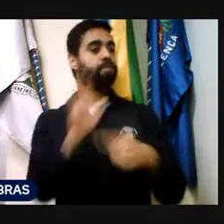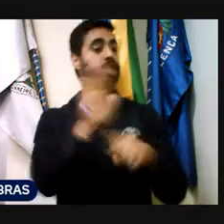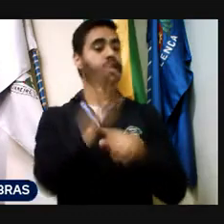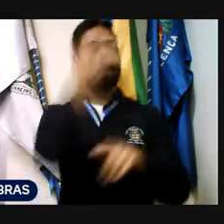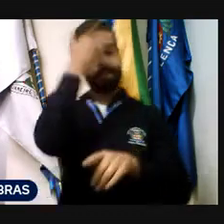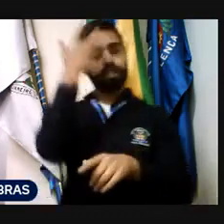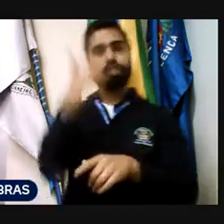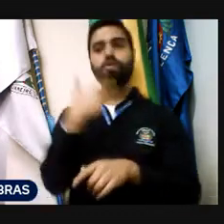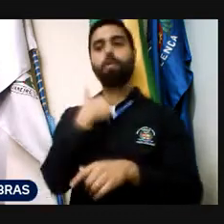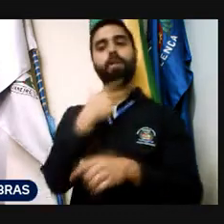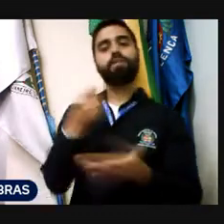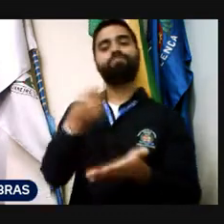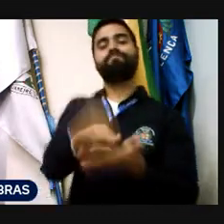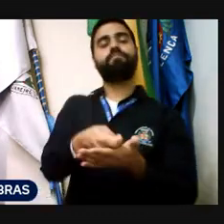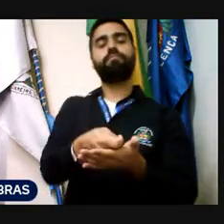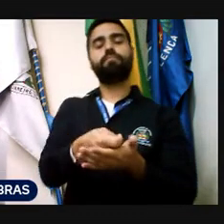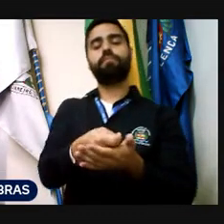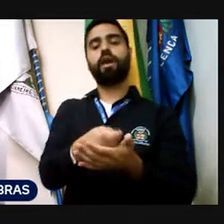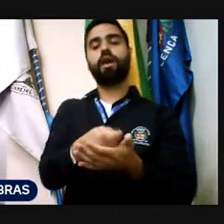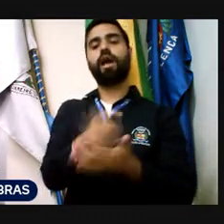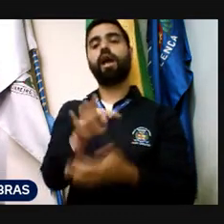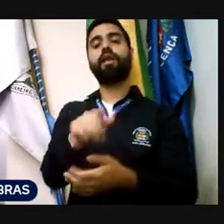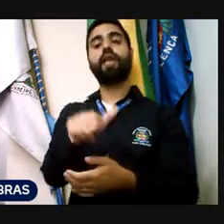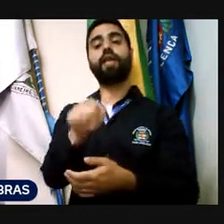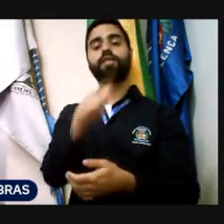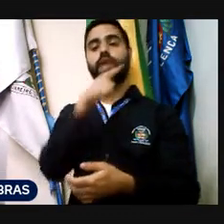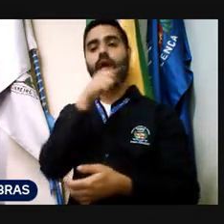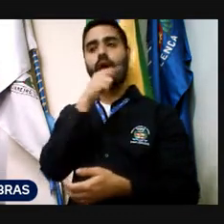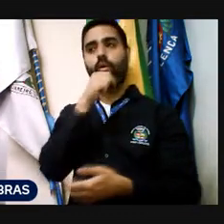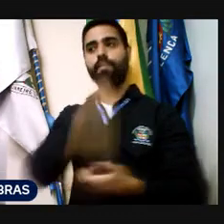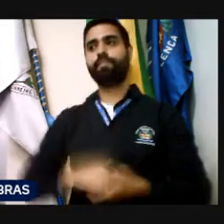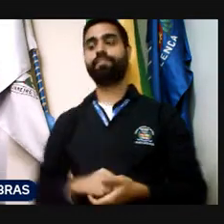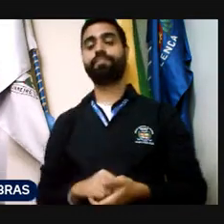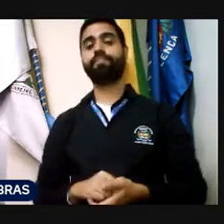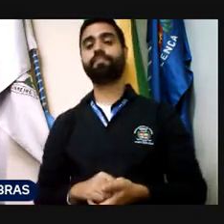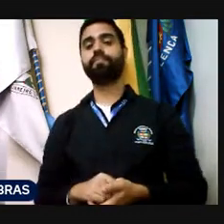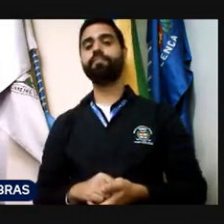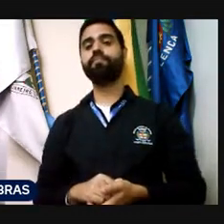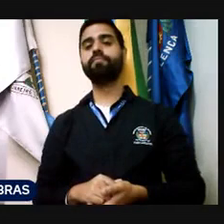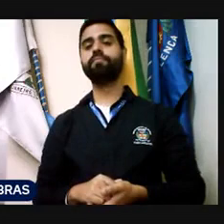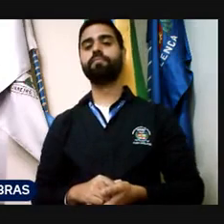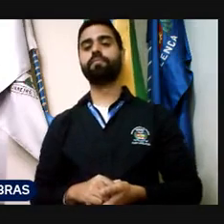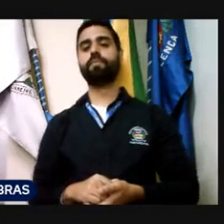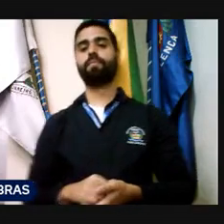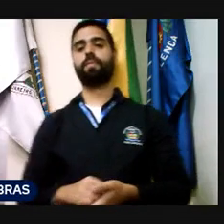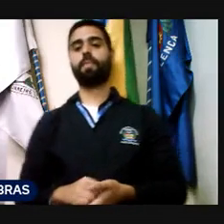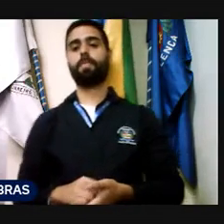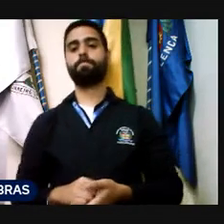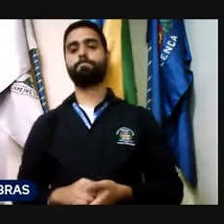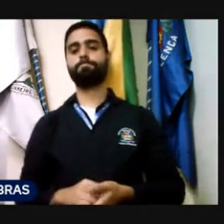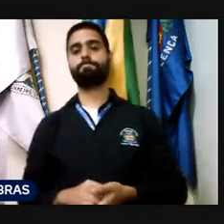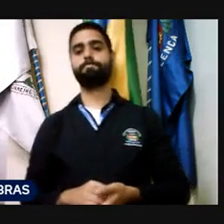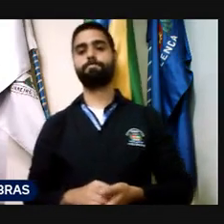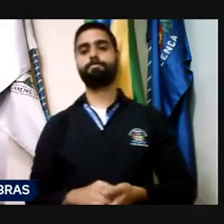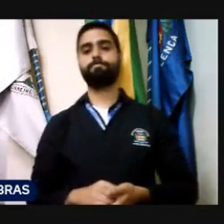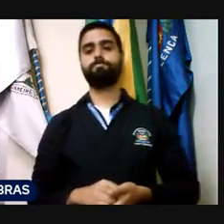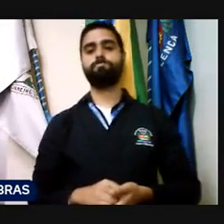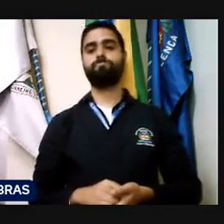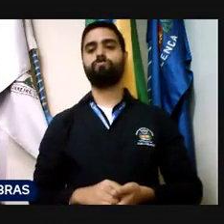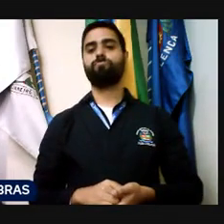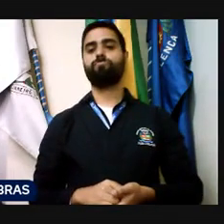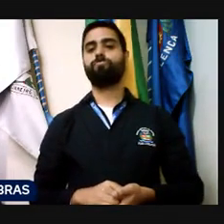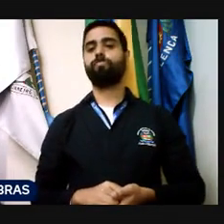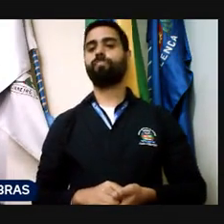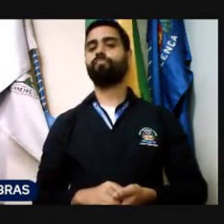para arcar com a referida. O projeto não invade a seara do Executivo, eis que somente possibilita ao Executivo